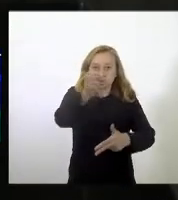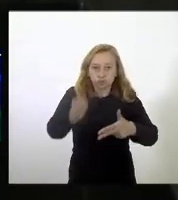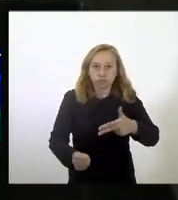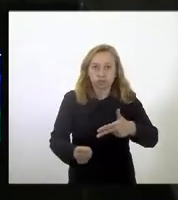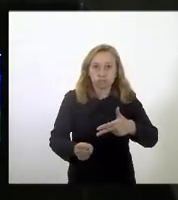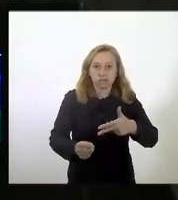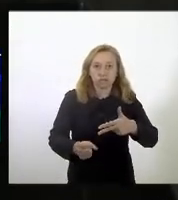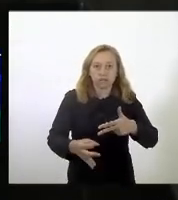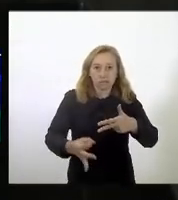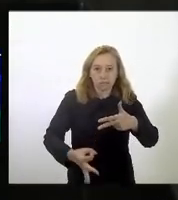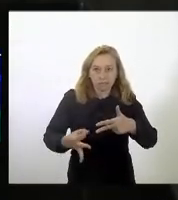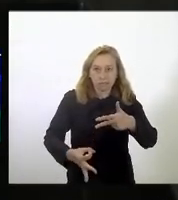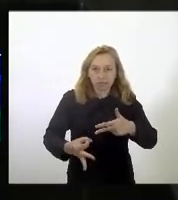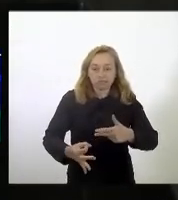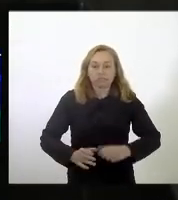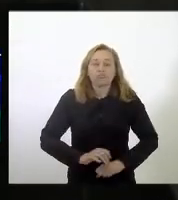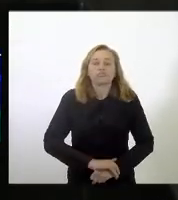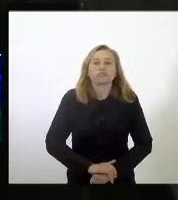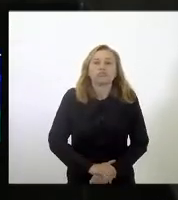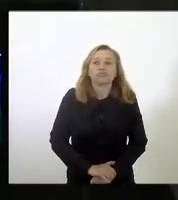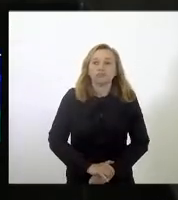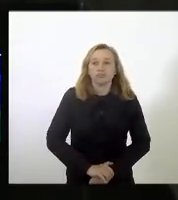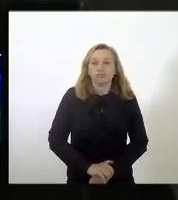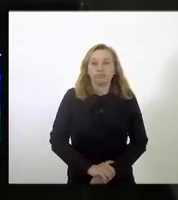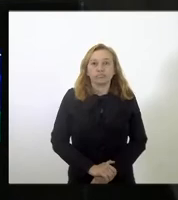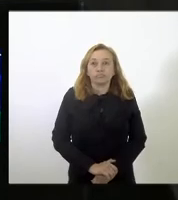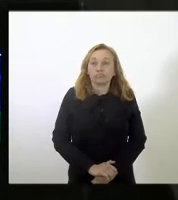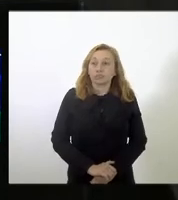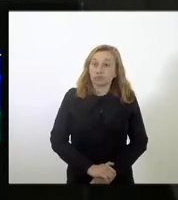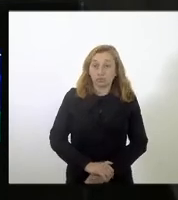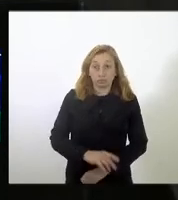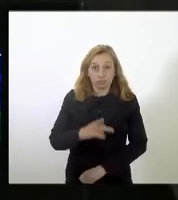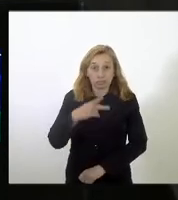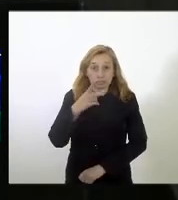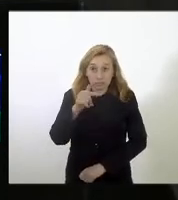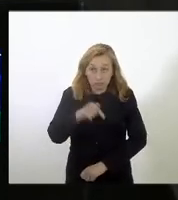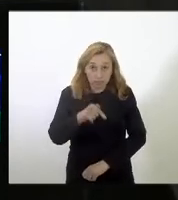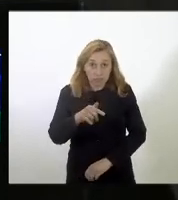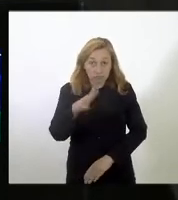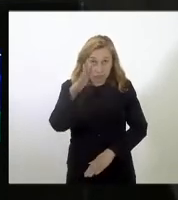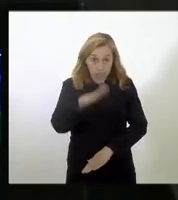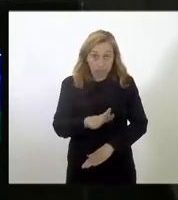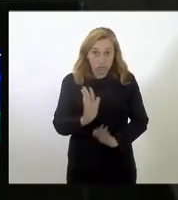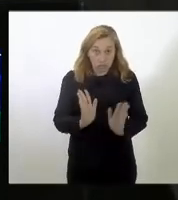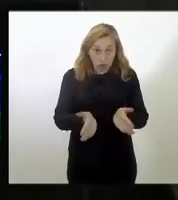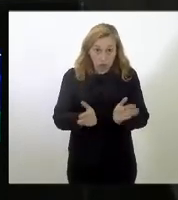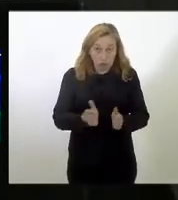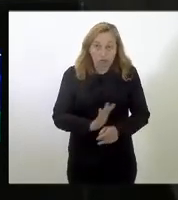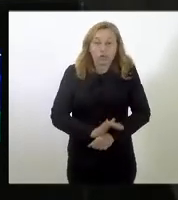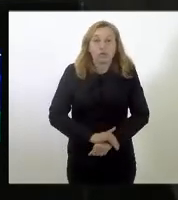deveriam ser, como aqui ficou consagrado na tarde de hoje,